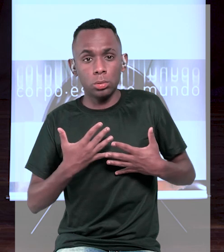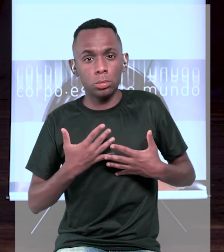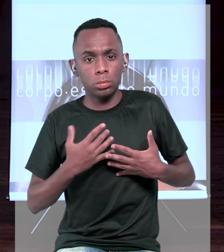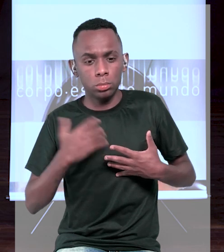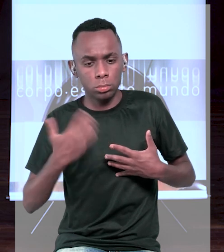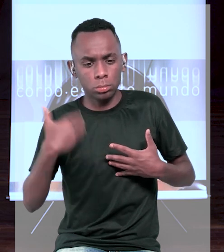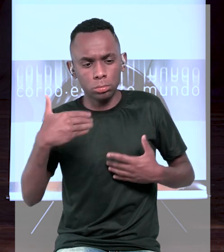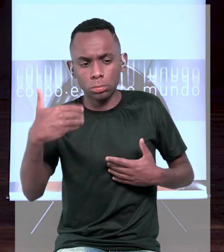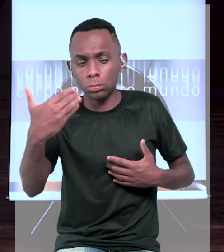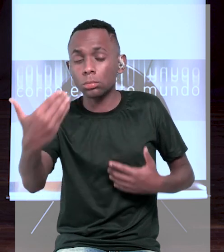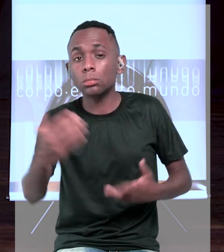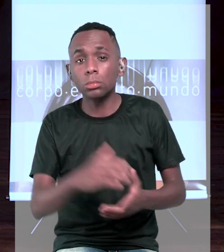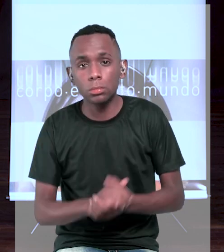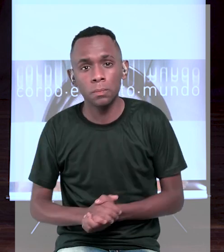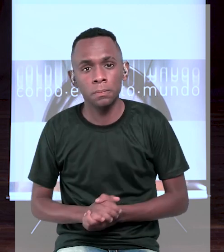outro.